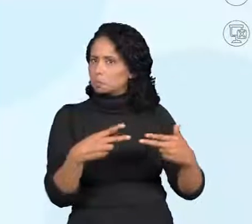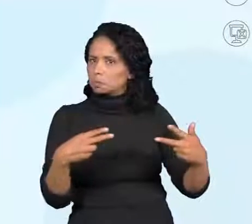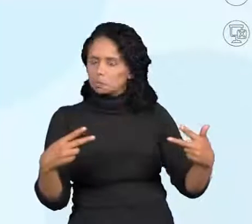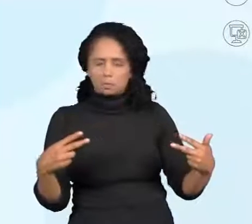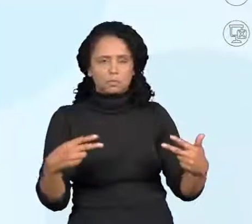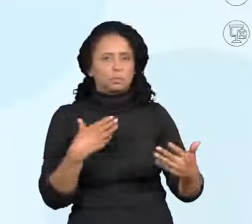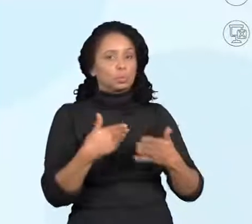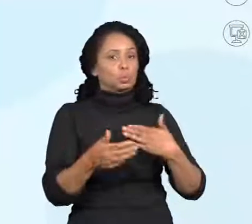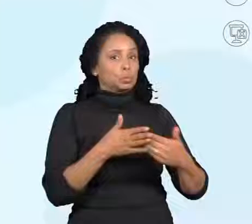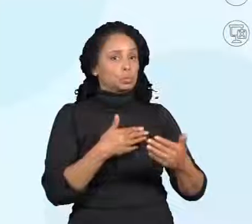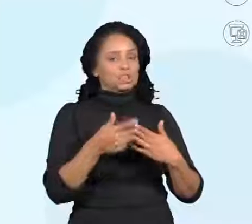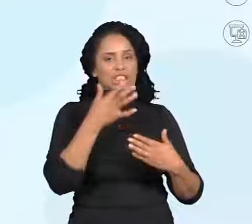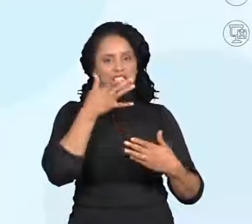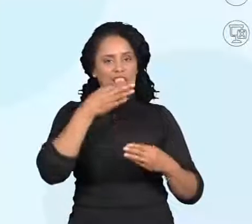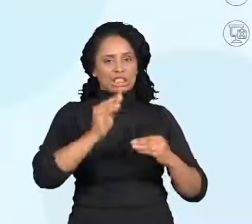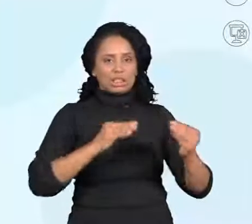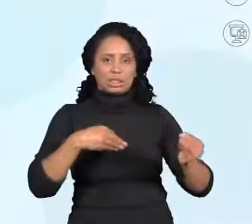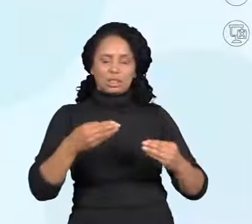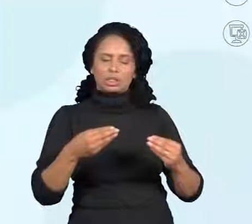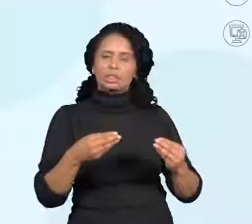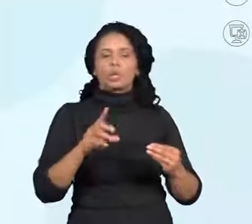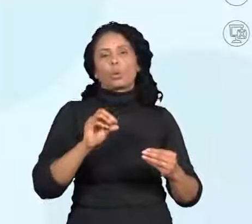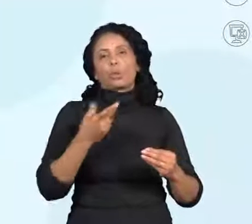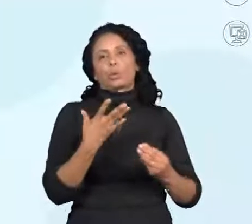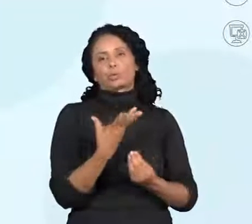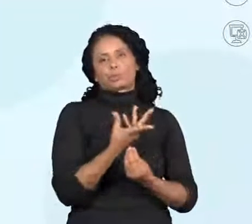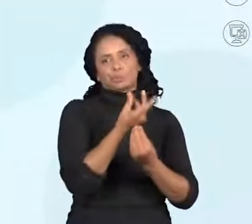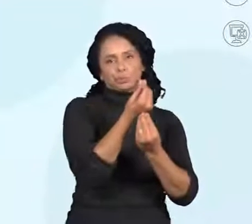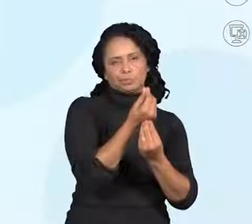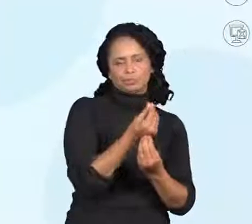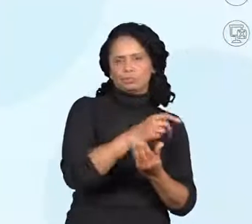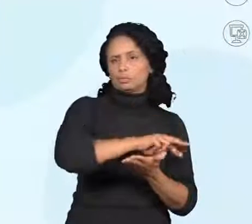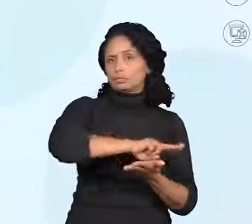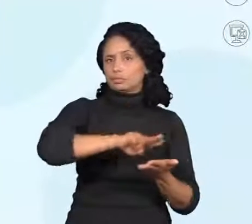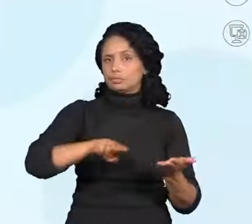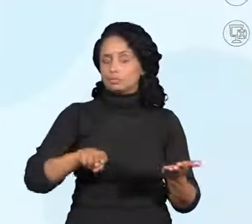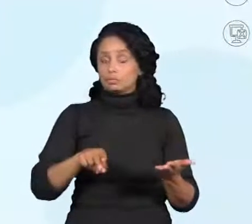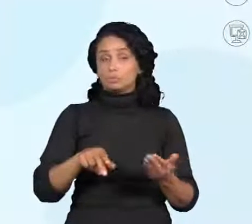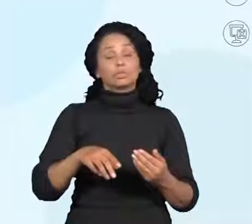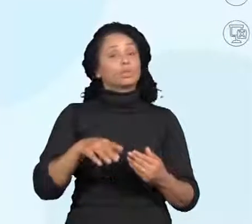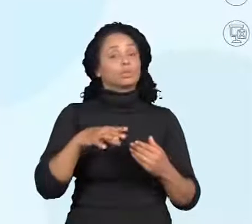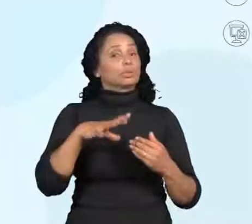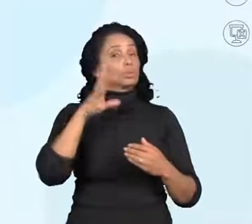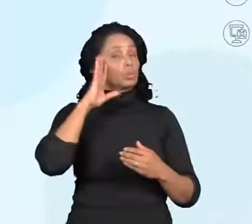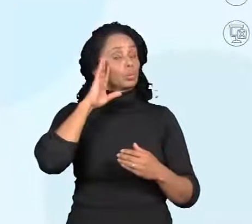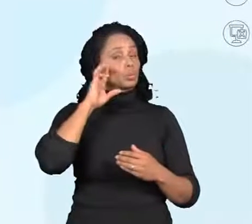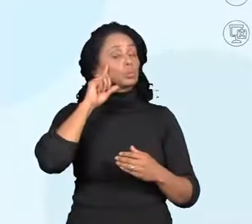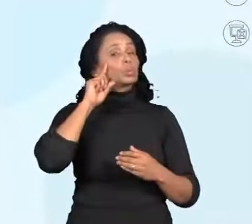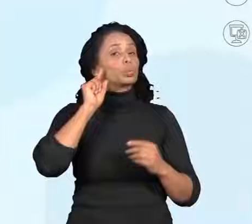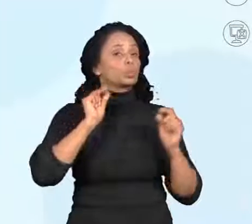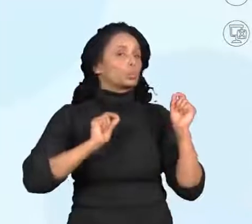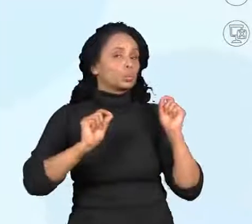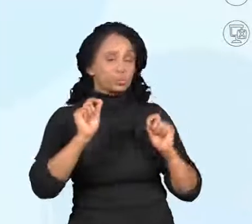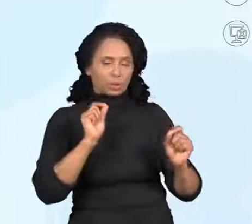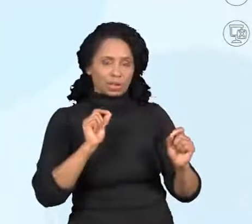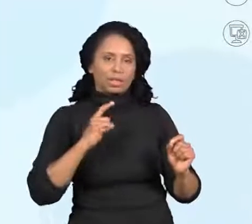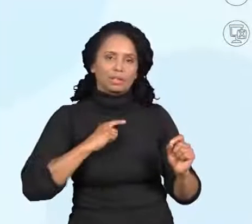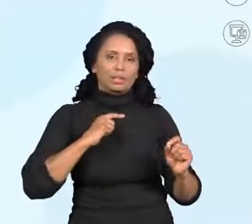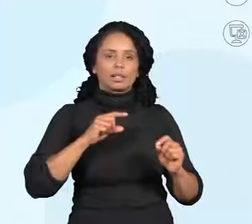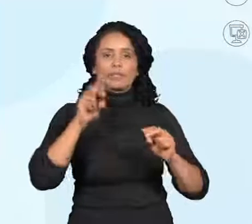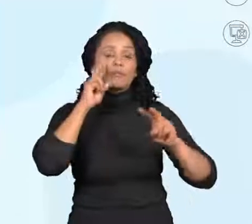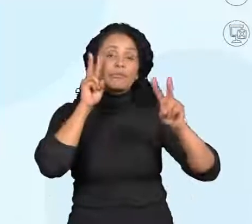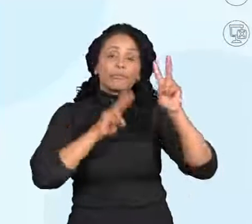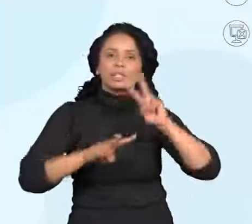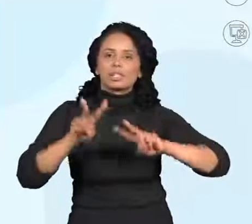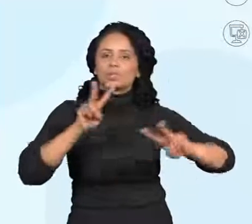natureza plástica, de forma homogênea ou heterogênea, com a intenção de organizar uma composição visual que